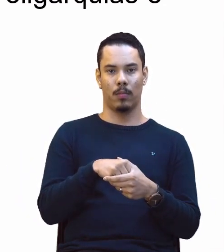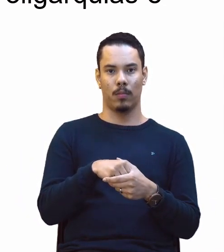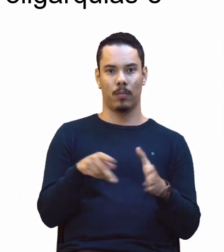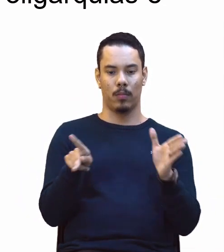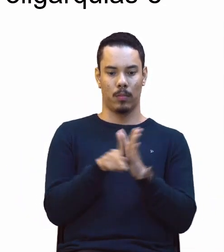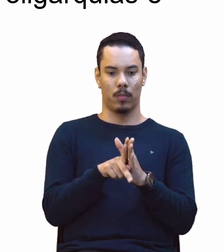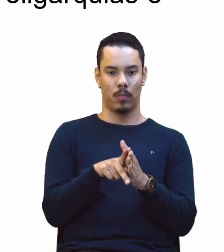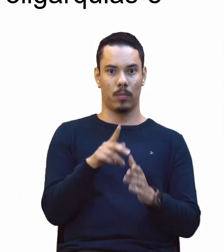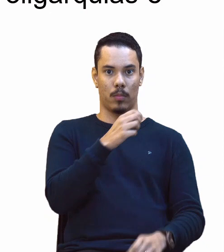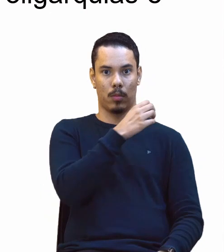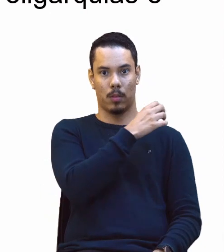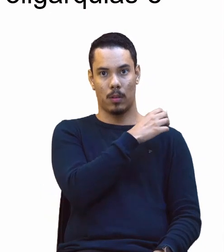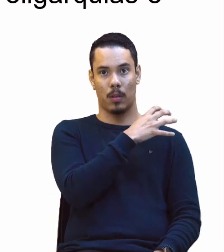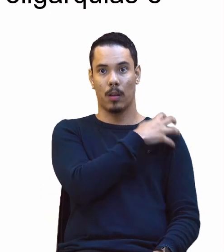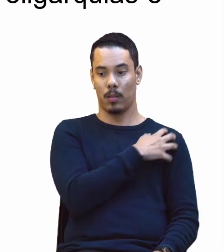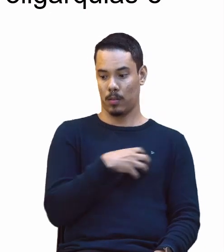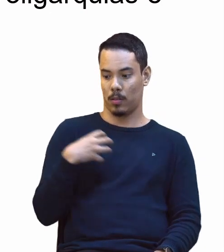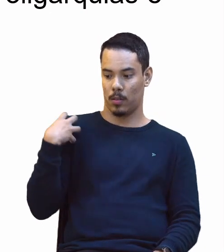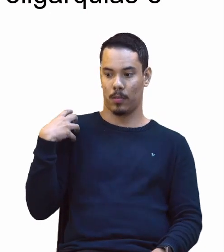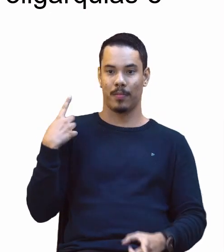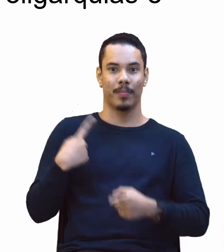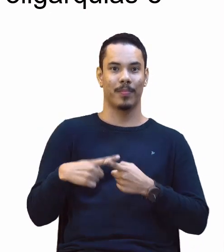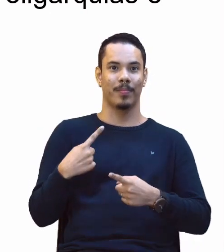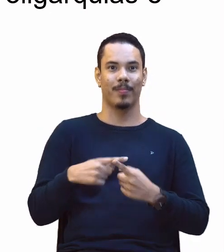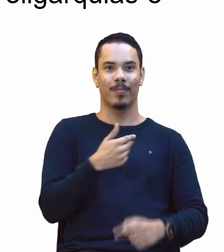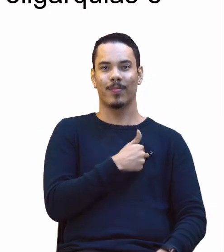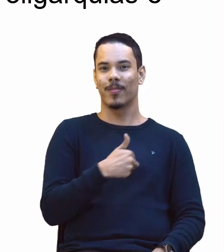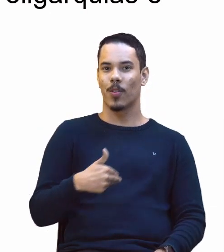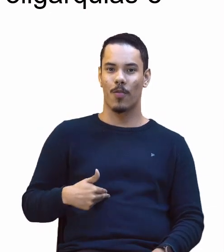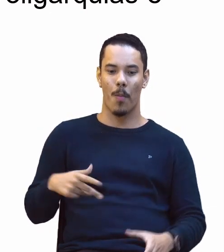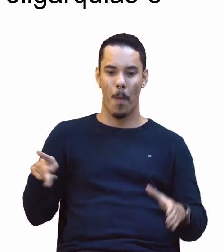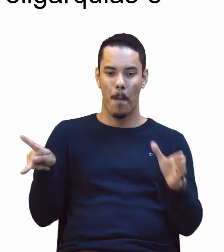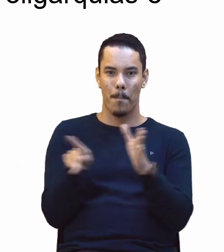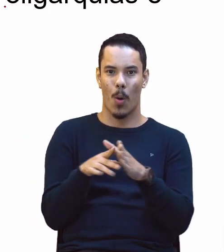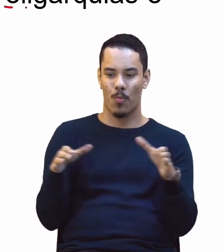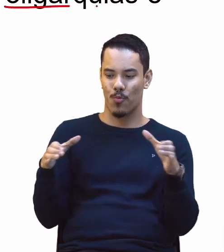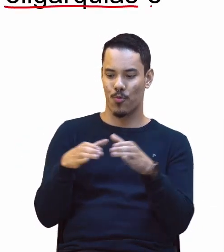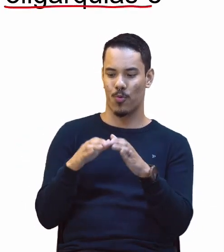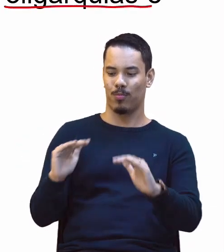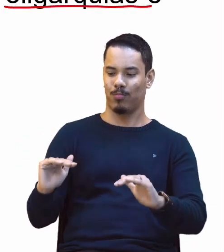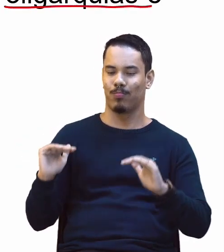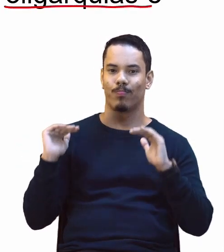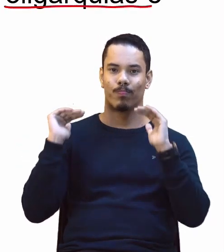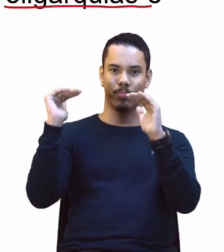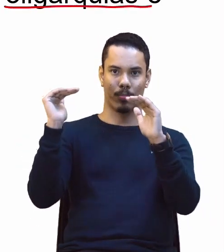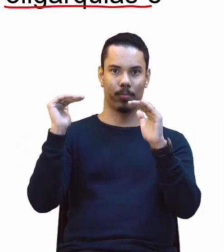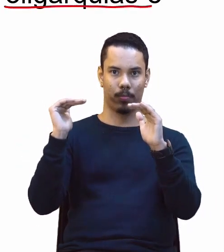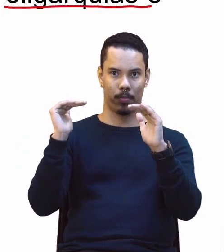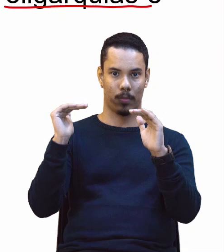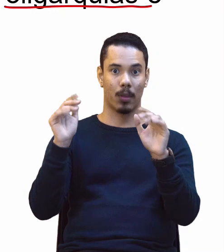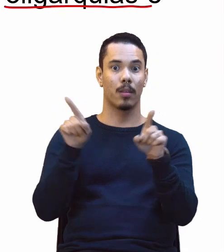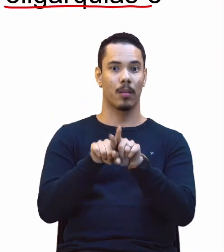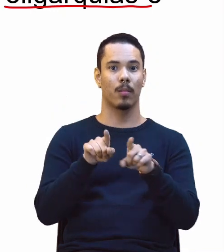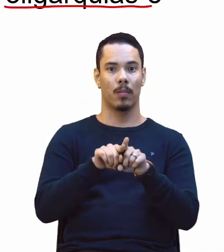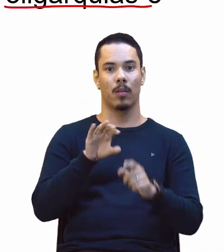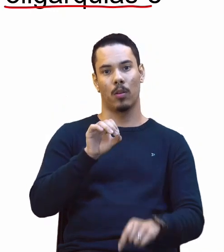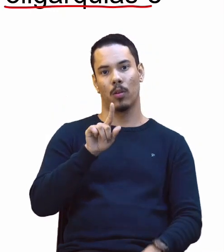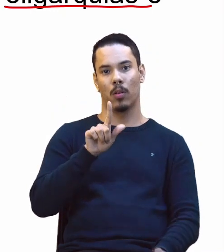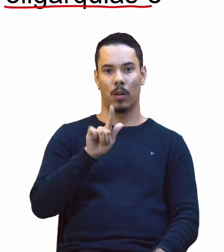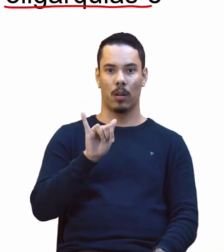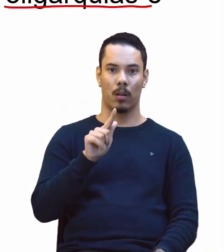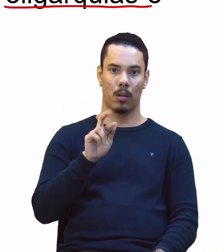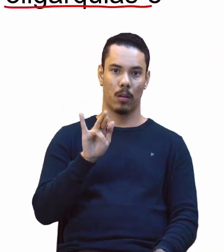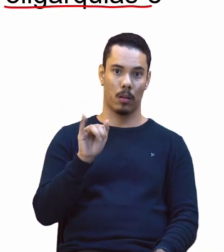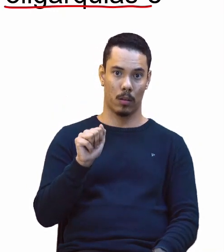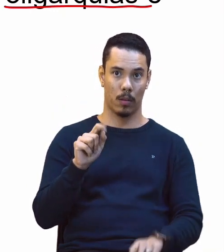governo aristocrático era o governo de uma elite. A oligarquia também. Só que